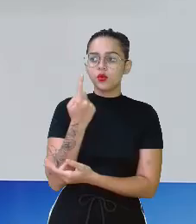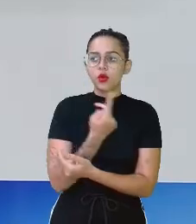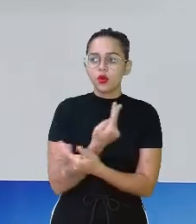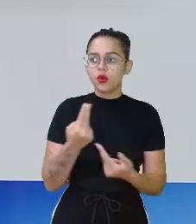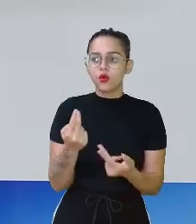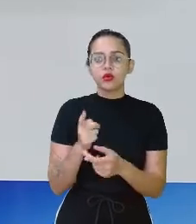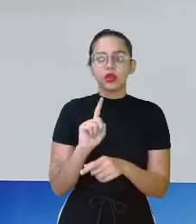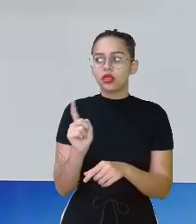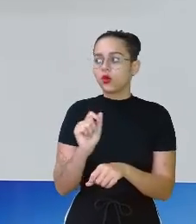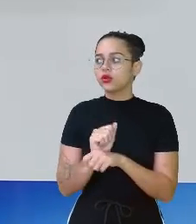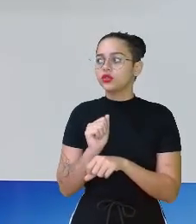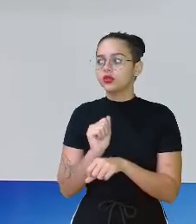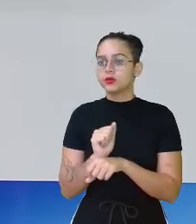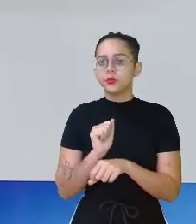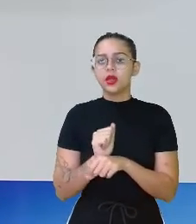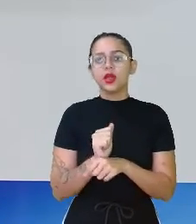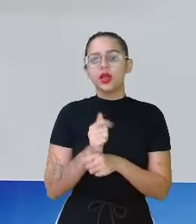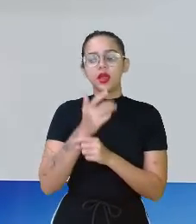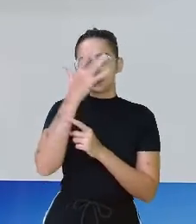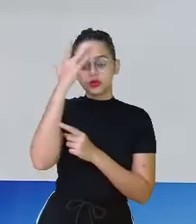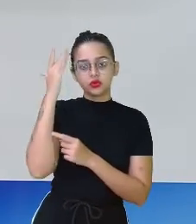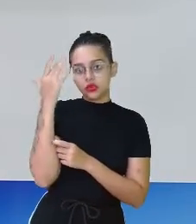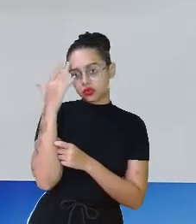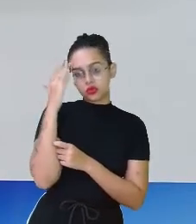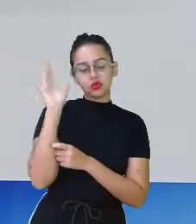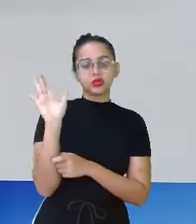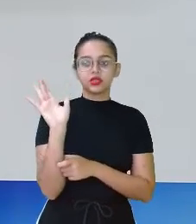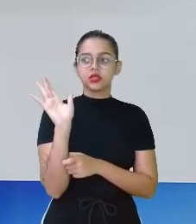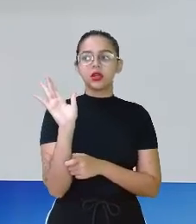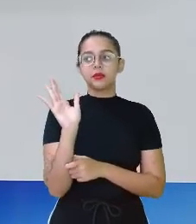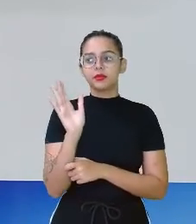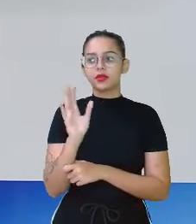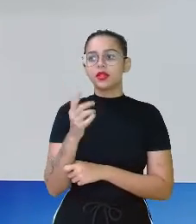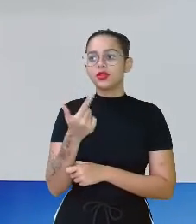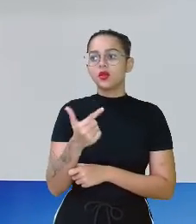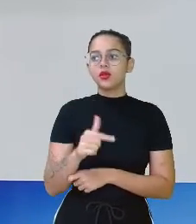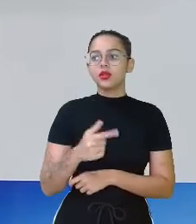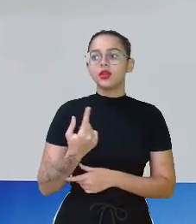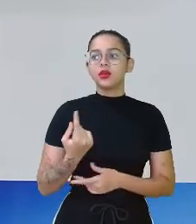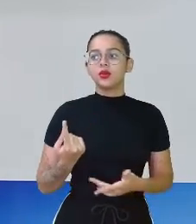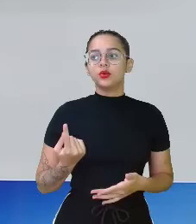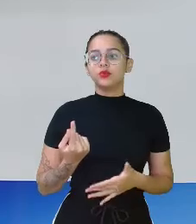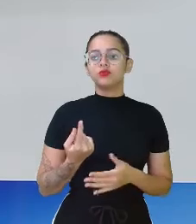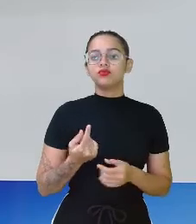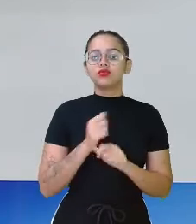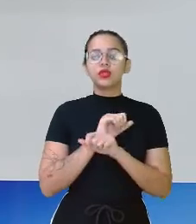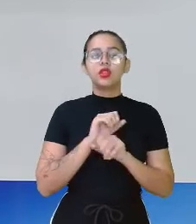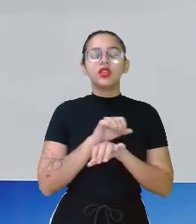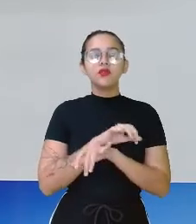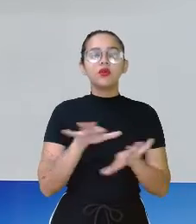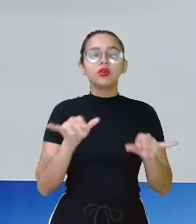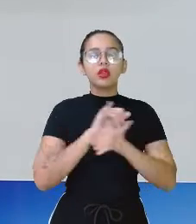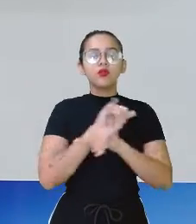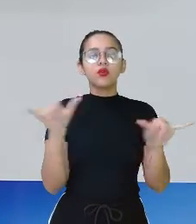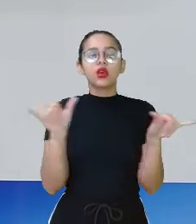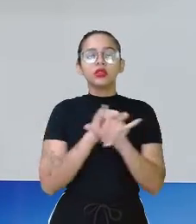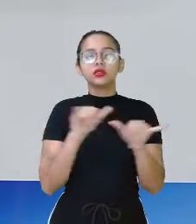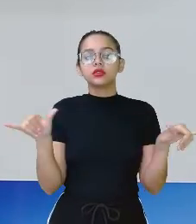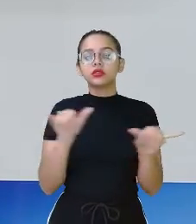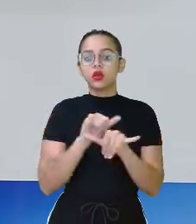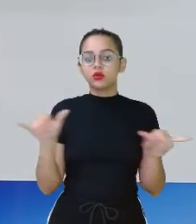não é esperado, né, que as pessoas nem sabem. Não há, assim, uma divulgação. Não. Né? Não há